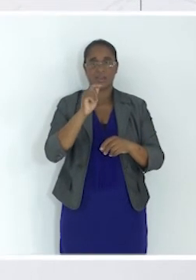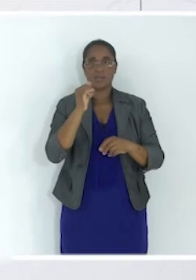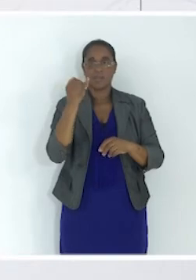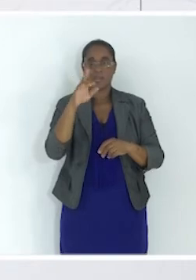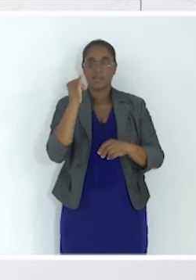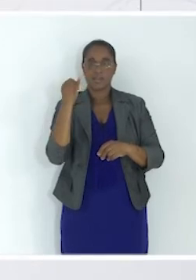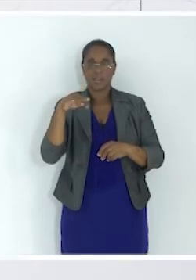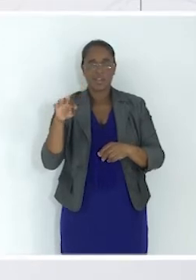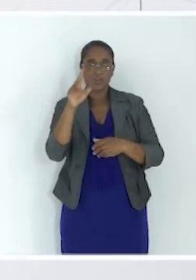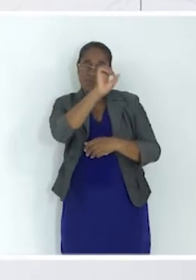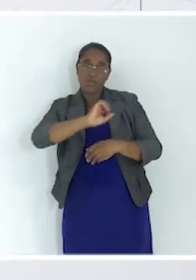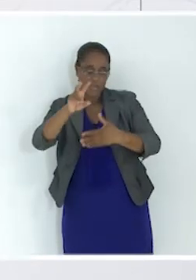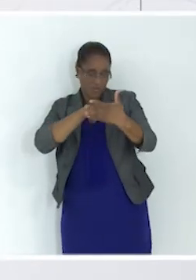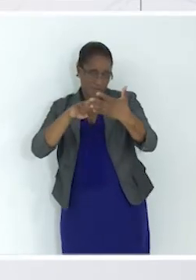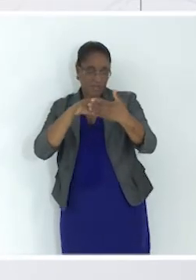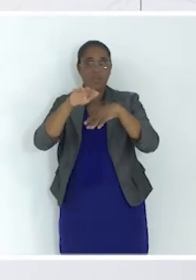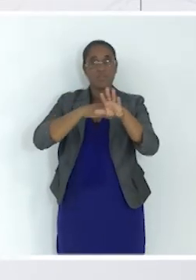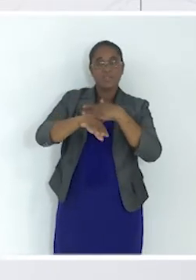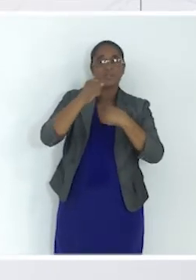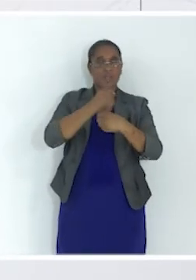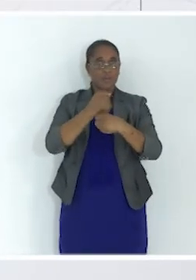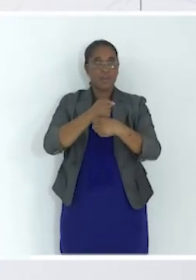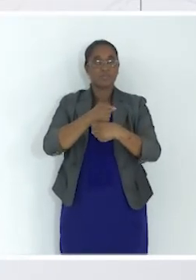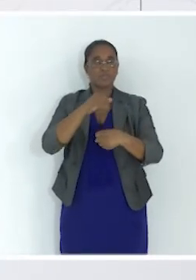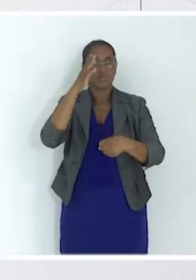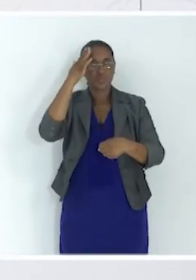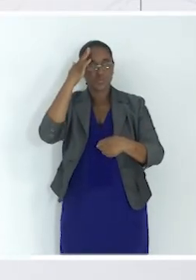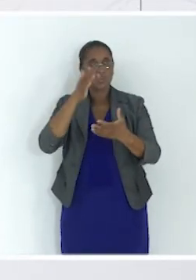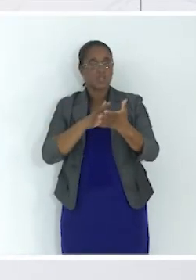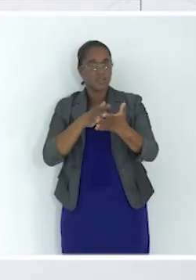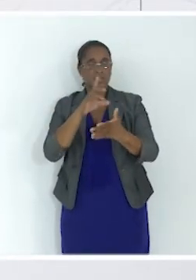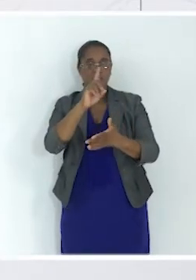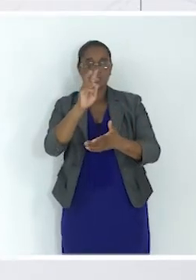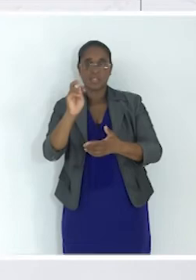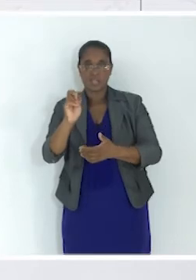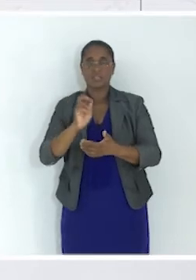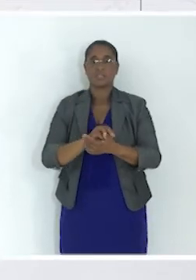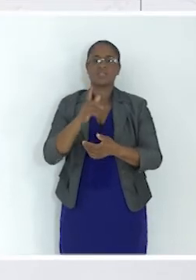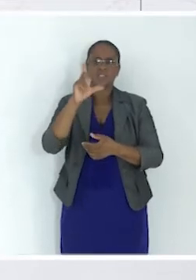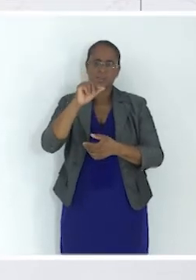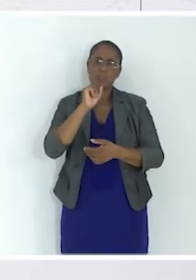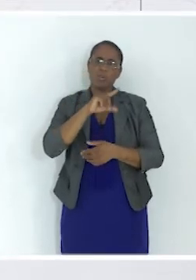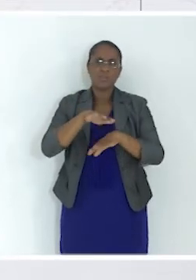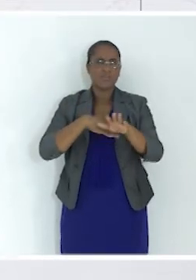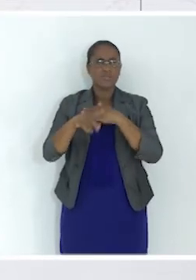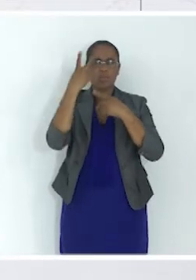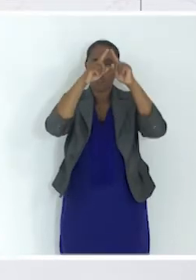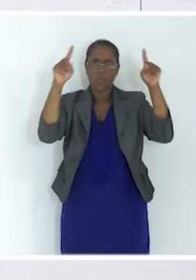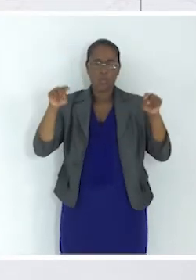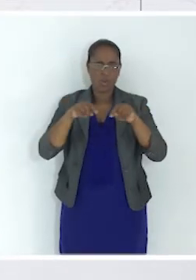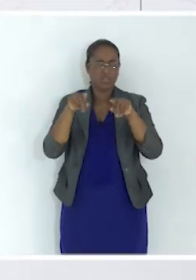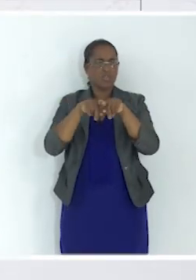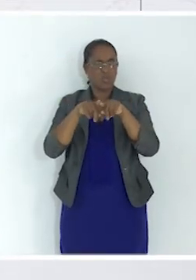Vão ler e vão resolver os exercícios da página 63. Até podem fazer um